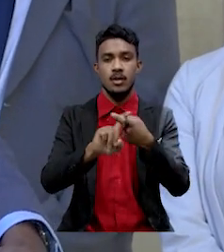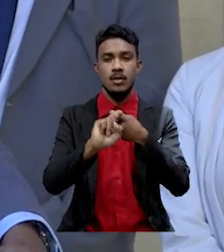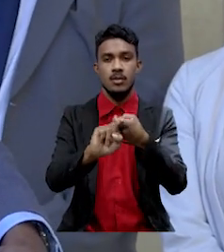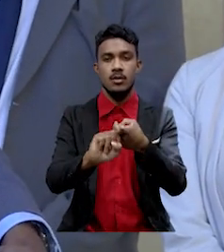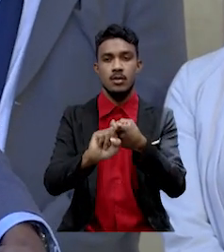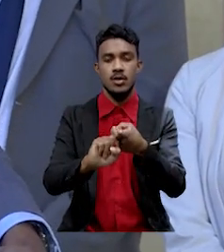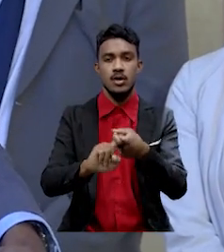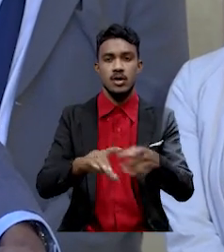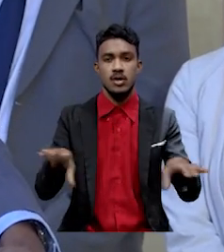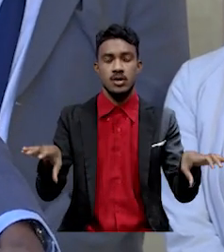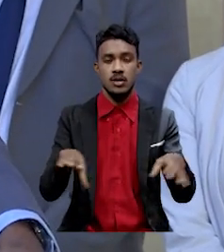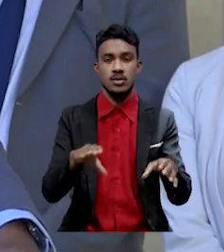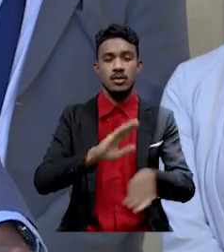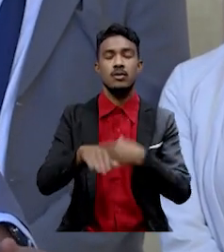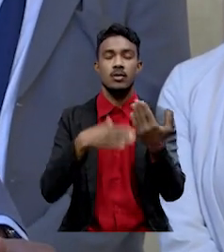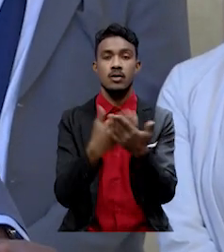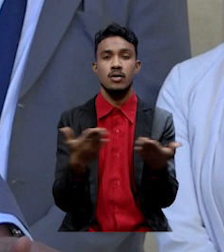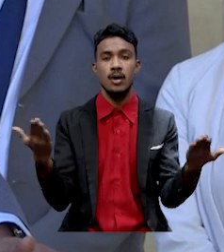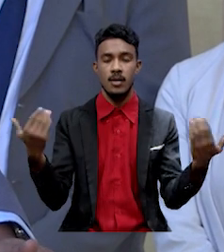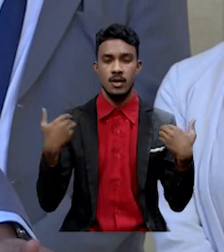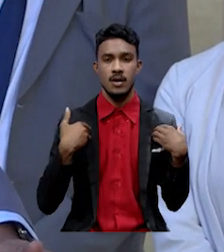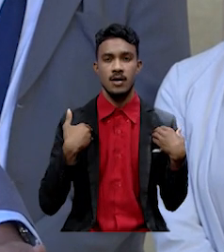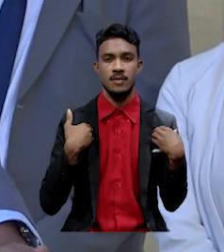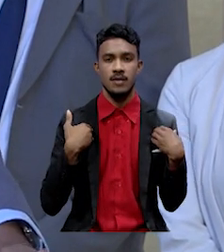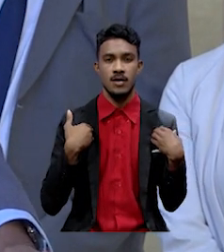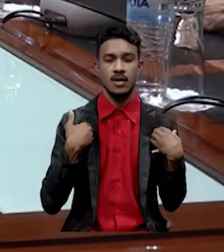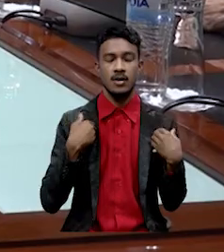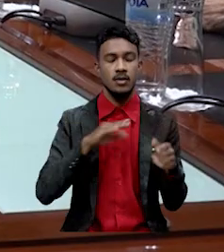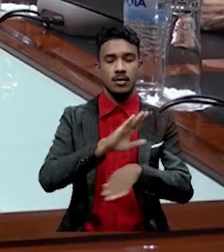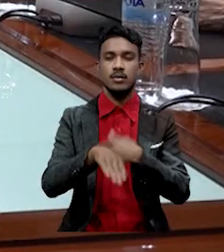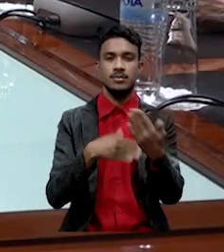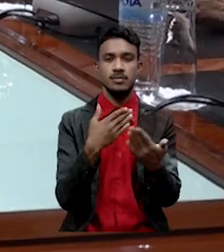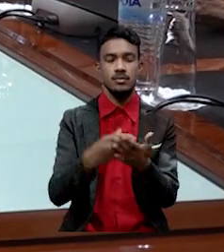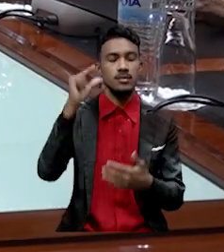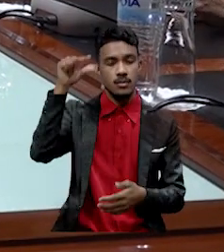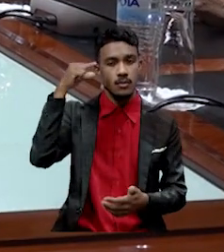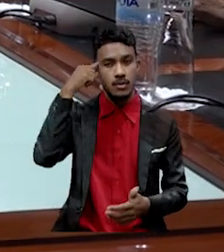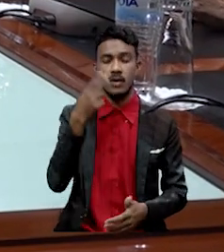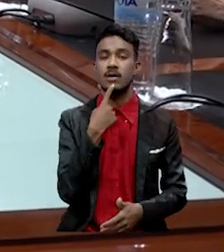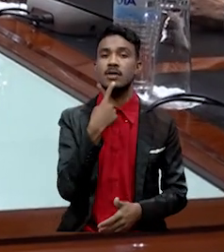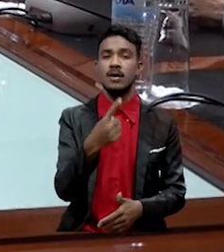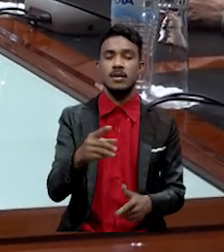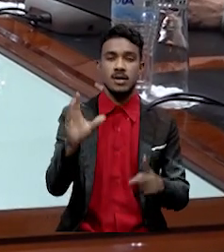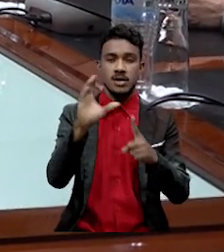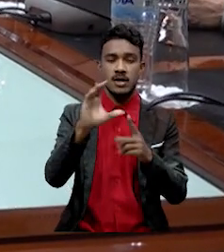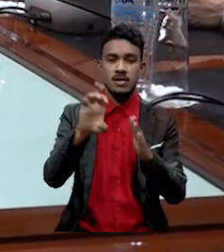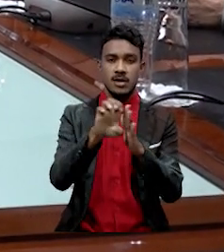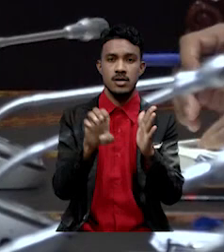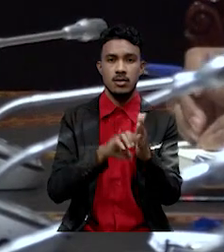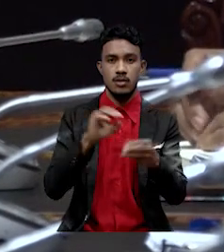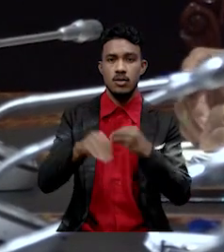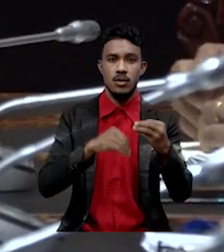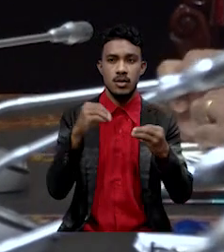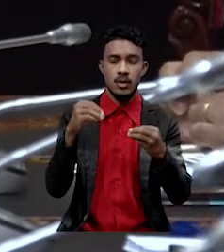capital social. Iha setor hirakne be maka iha área social nian. Governo Mons relata para chefe de Estado quando para implementação